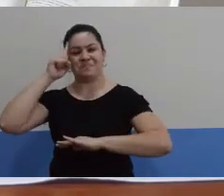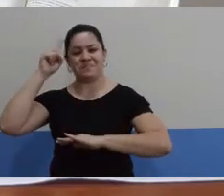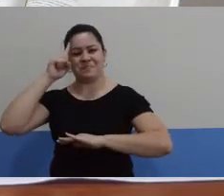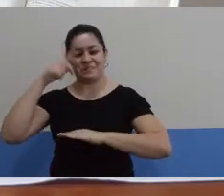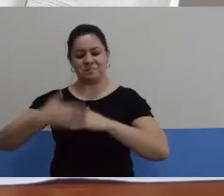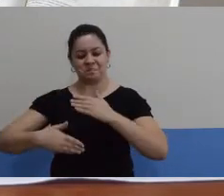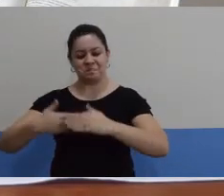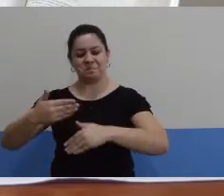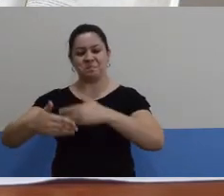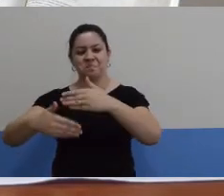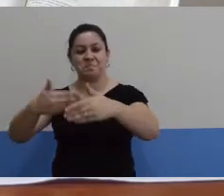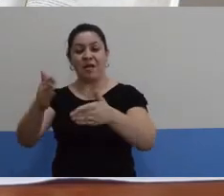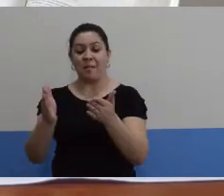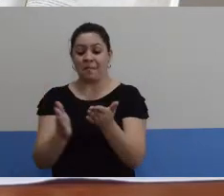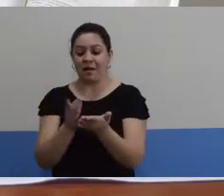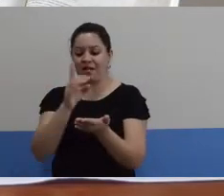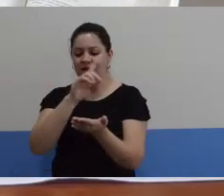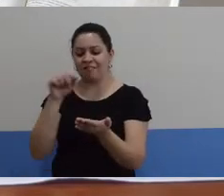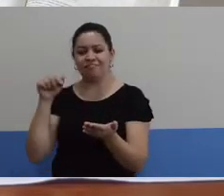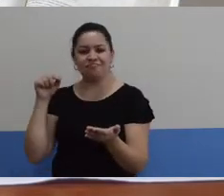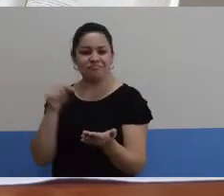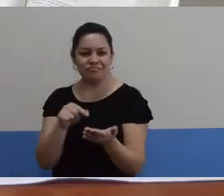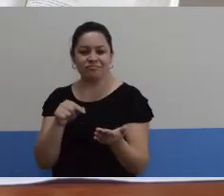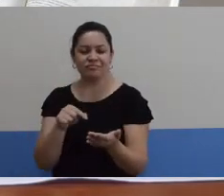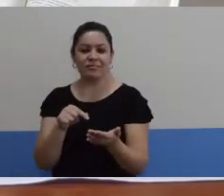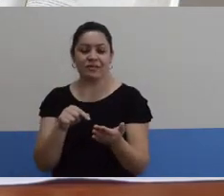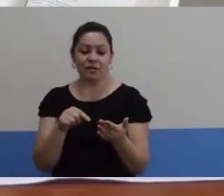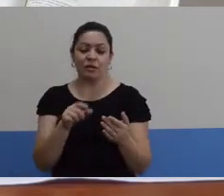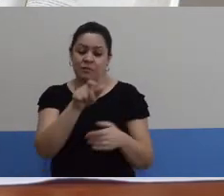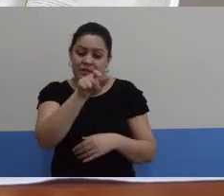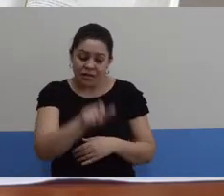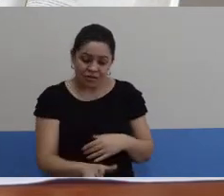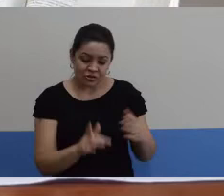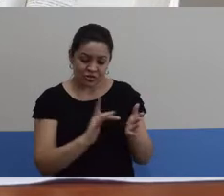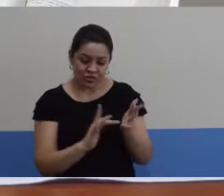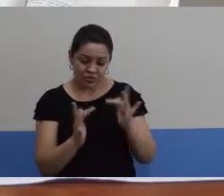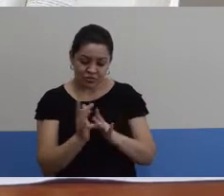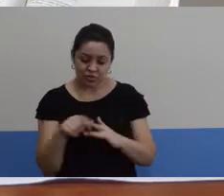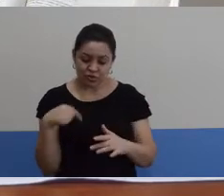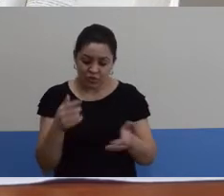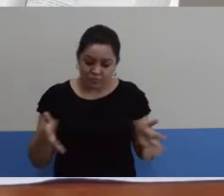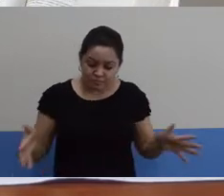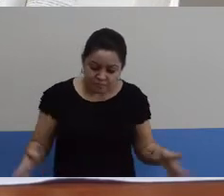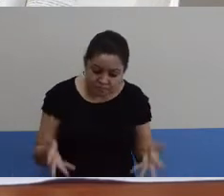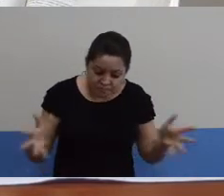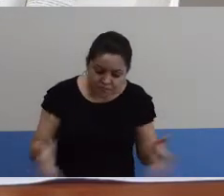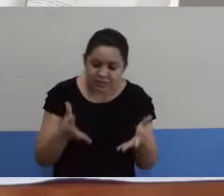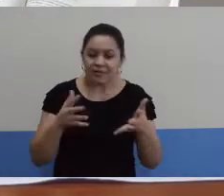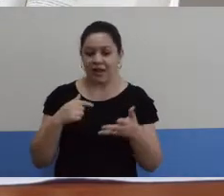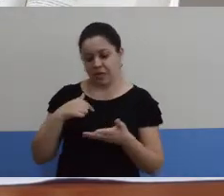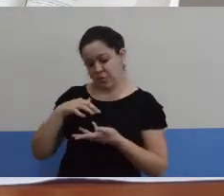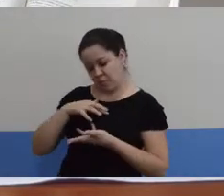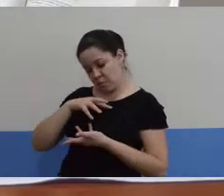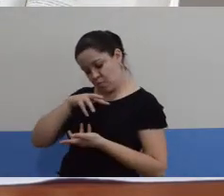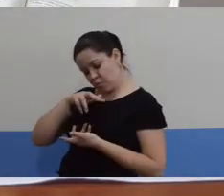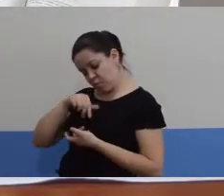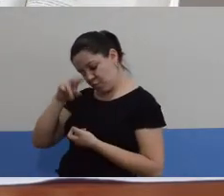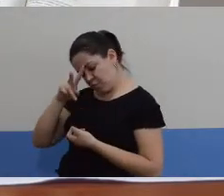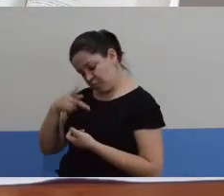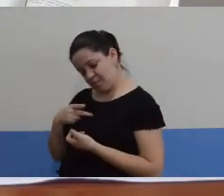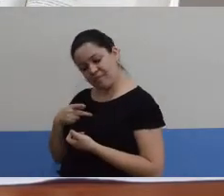é a pessoa de Jesus que nos motiva para sair do meu pequeno mundo, sair do meu